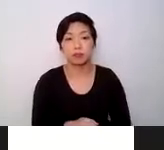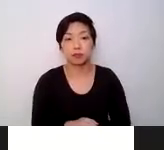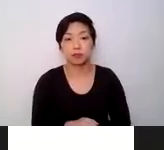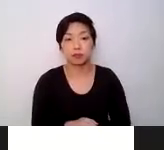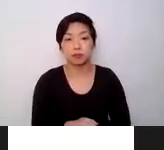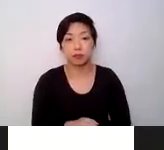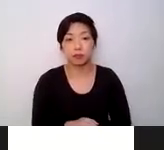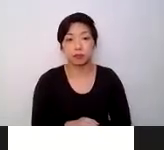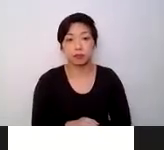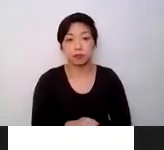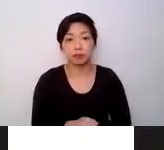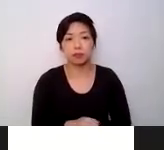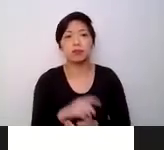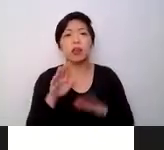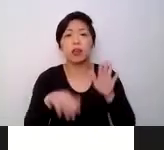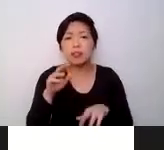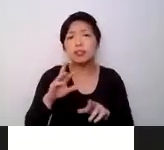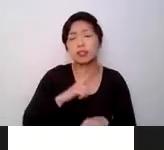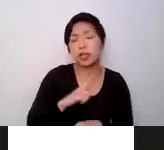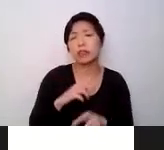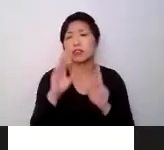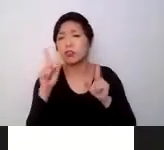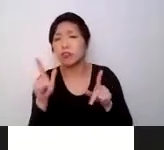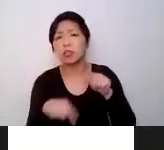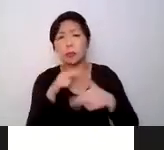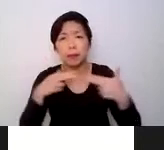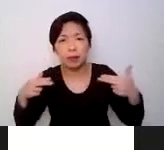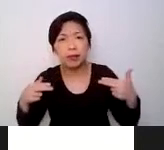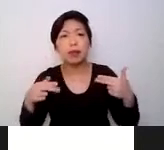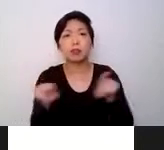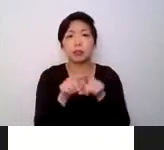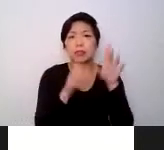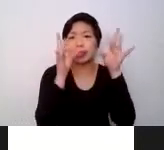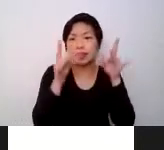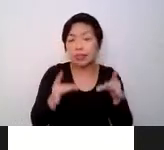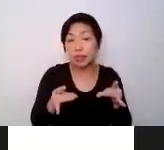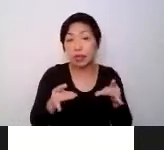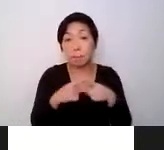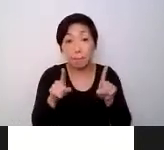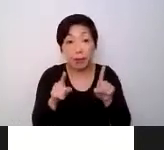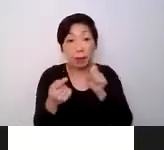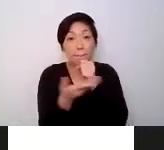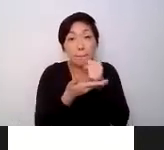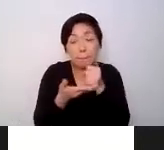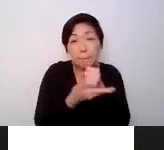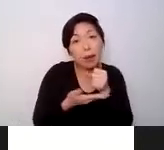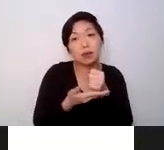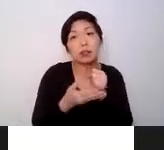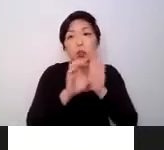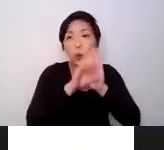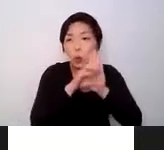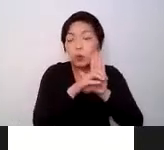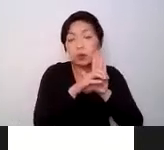algumas distinções em relação ao material e alguns detalhes a essência dele é a mesma daquele